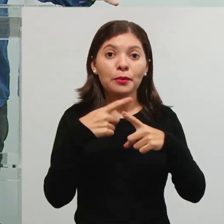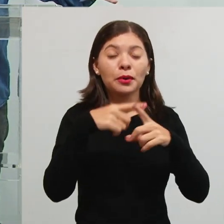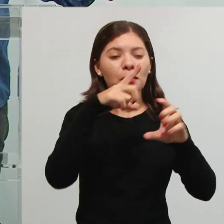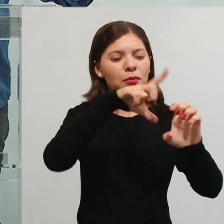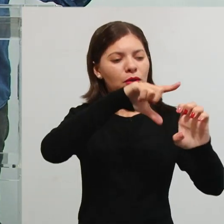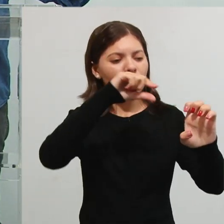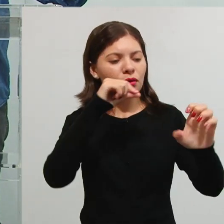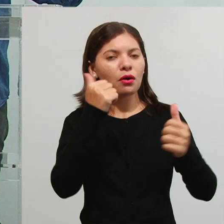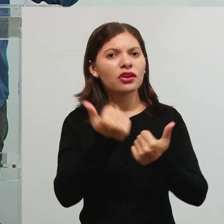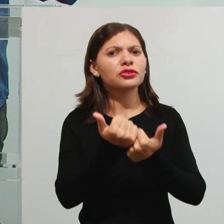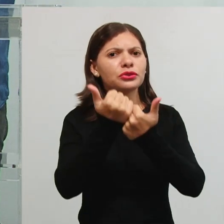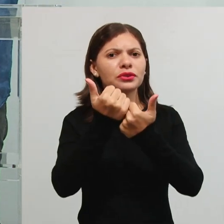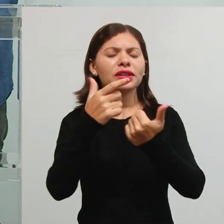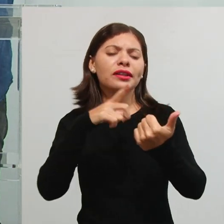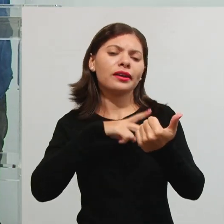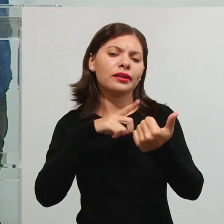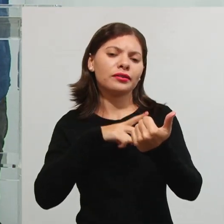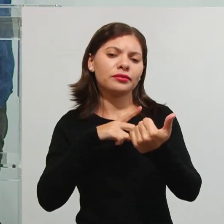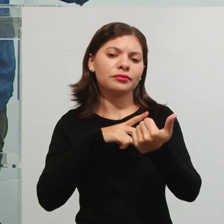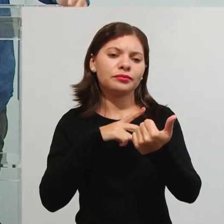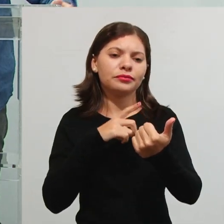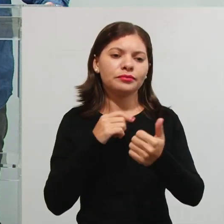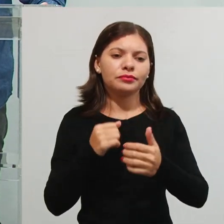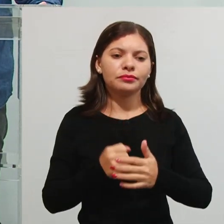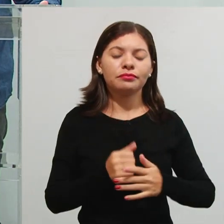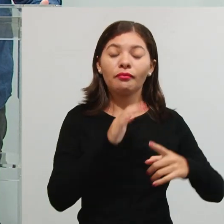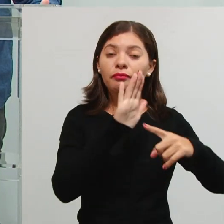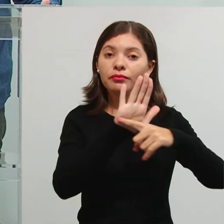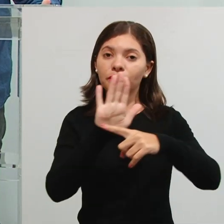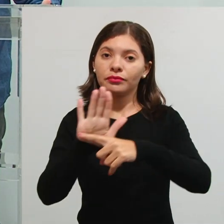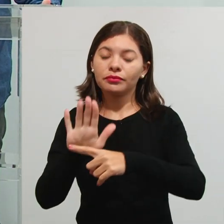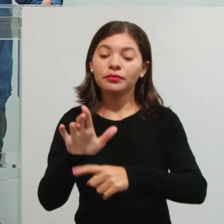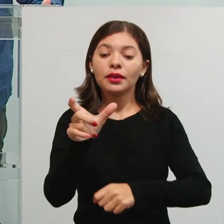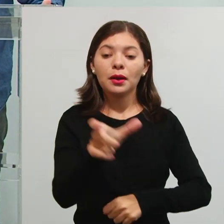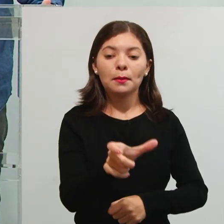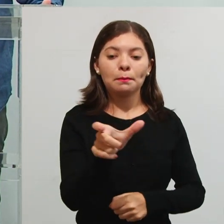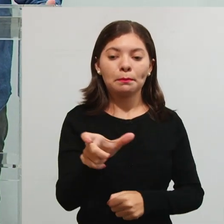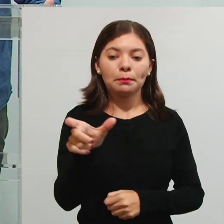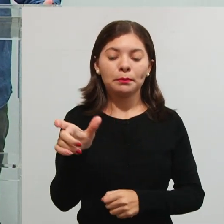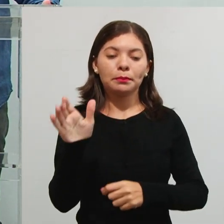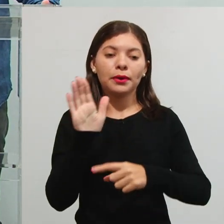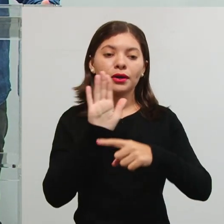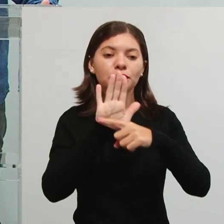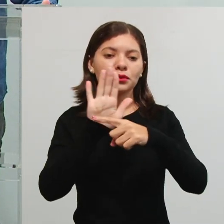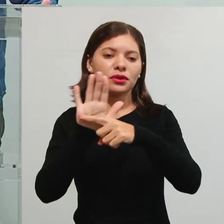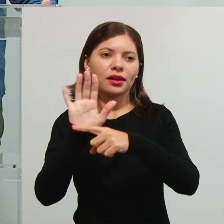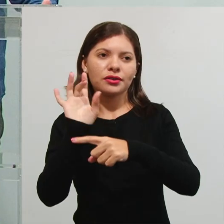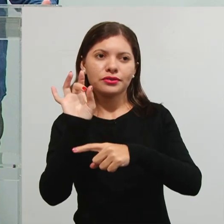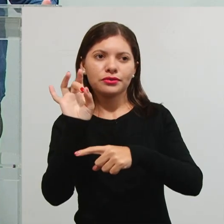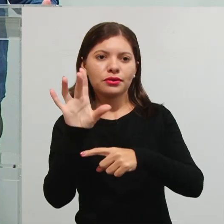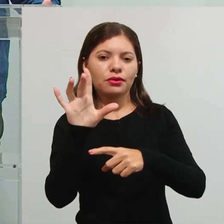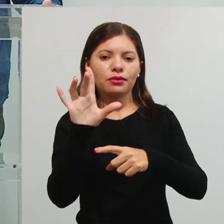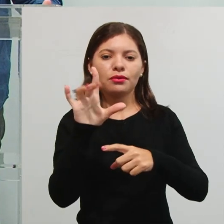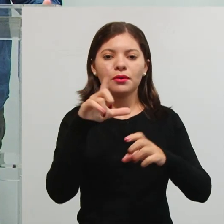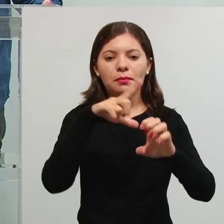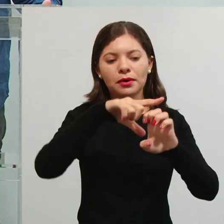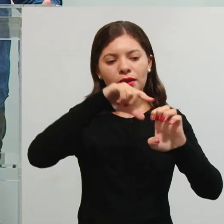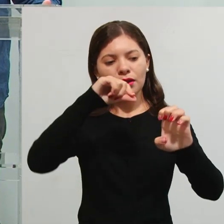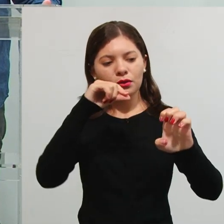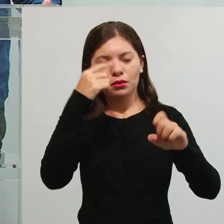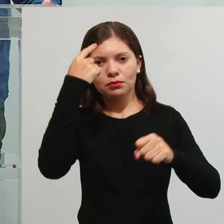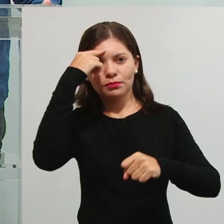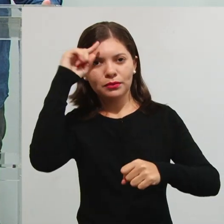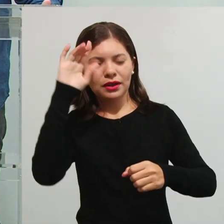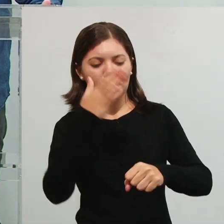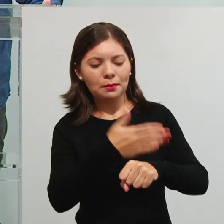tivesse esse suporte, para que ele tivesse esse auxílio e que isso pudesse ajudar não somente a ele colocar sua ideia em prática,